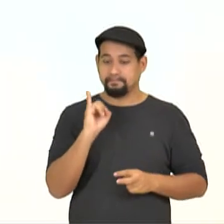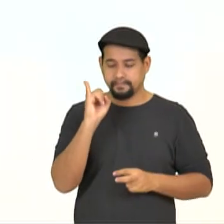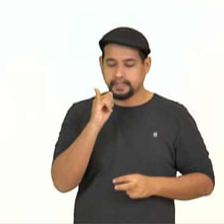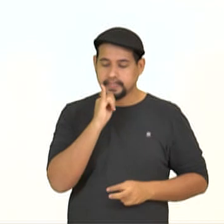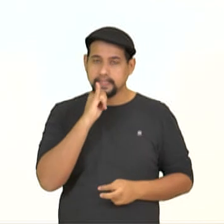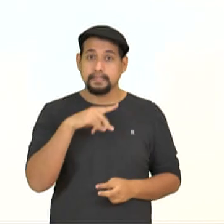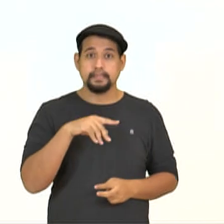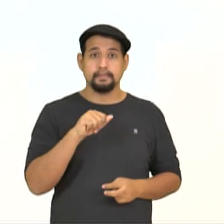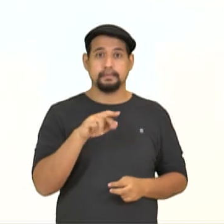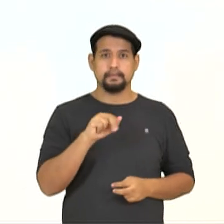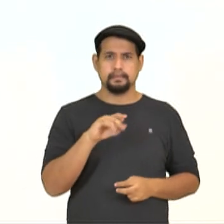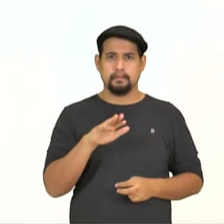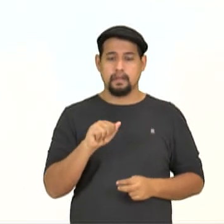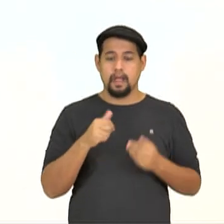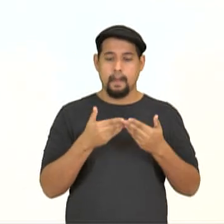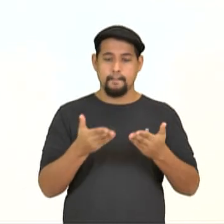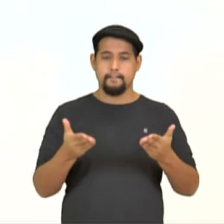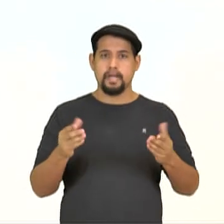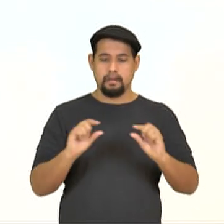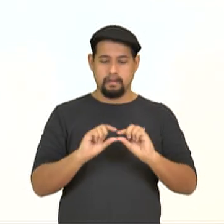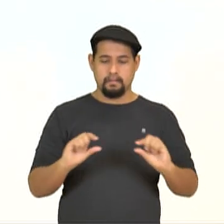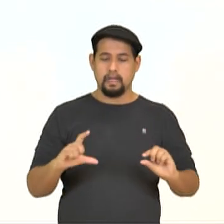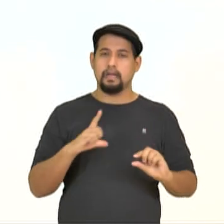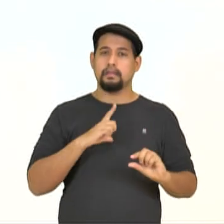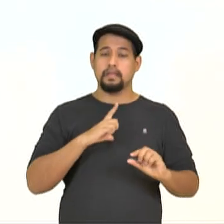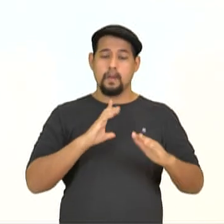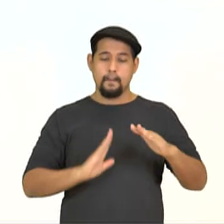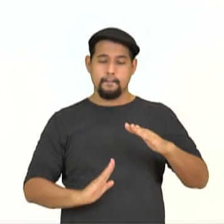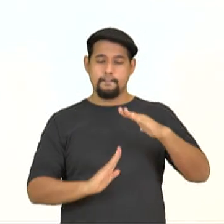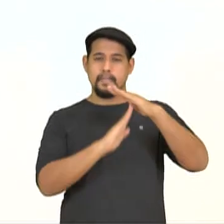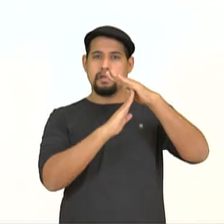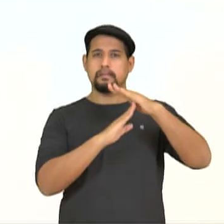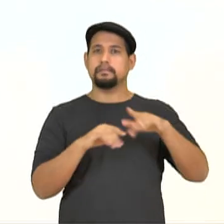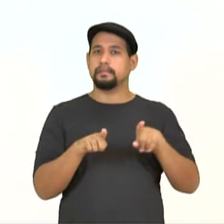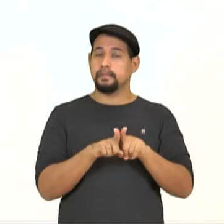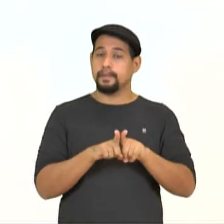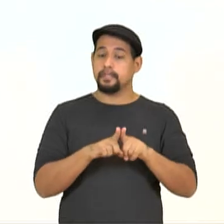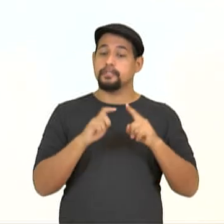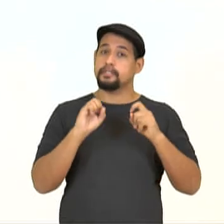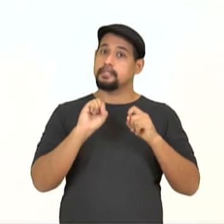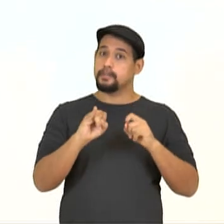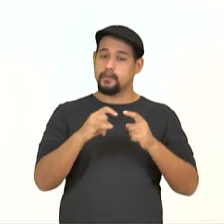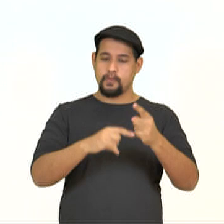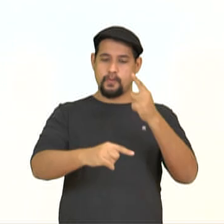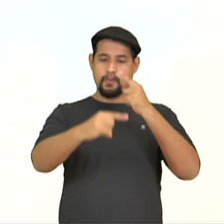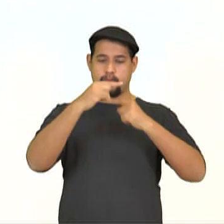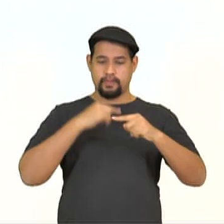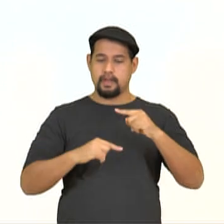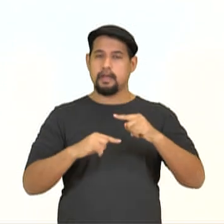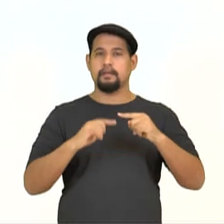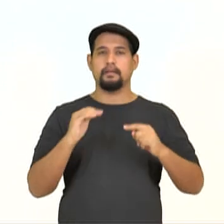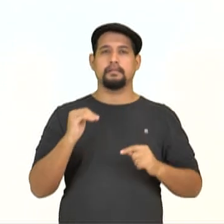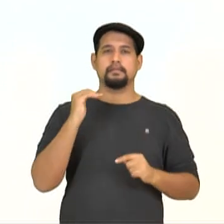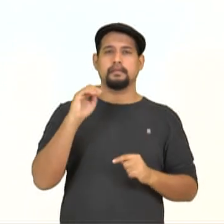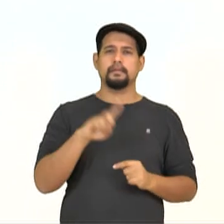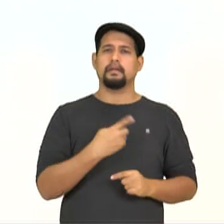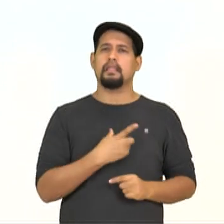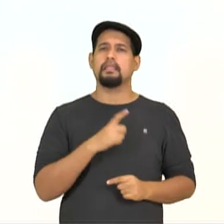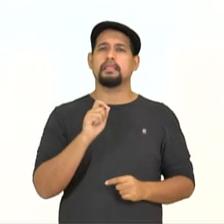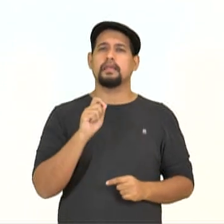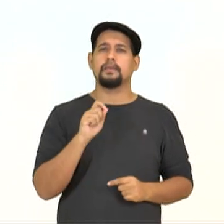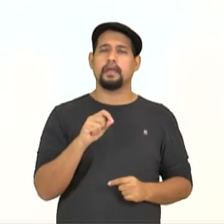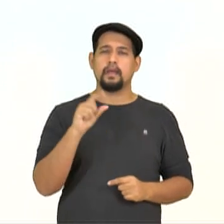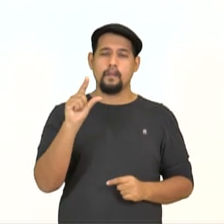a parábola é aberta para baixo, a gente vai ter um ponto máximo lá em cima. E quando é o contrário, quando ela é aberta para cima, a gente vai ter um